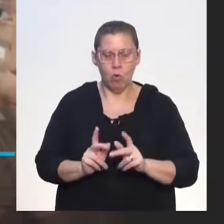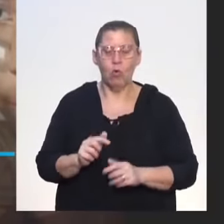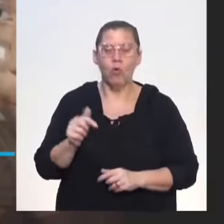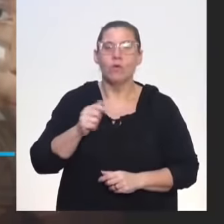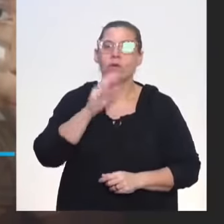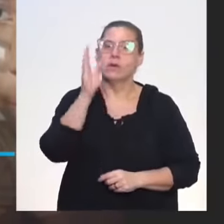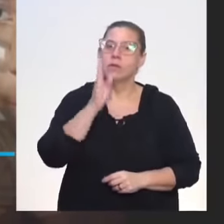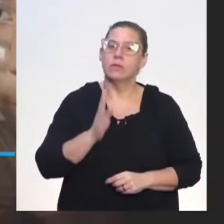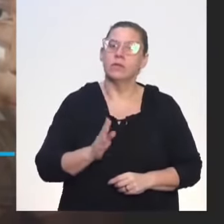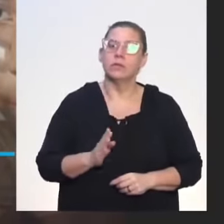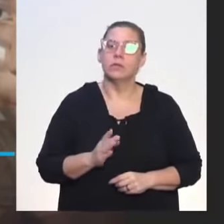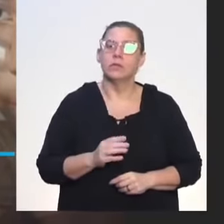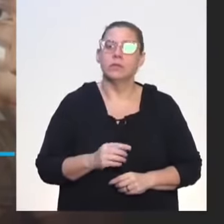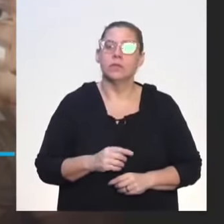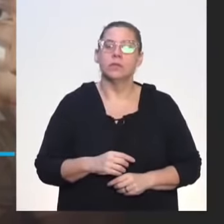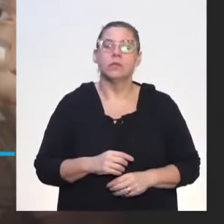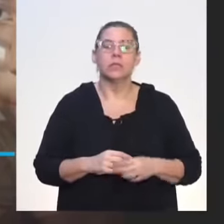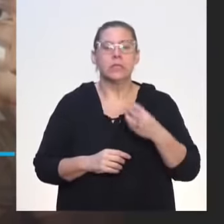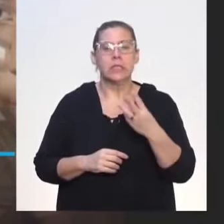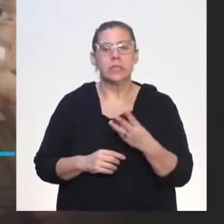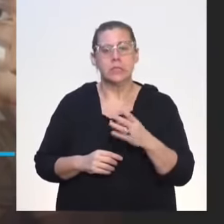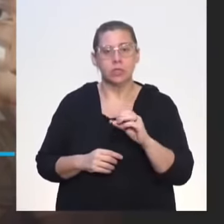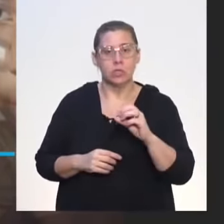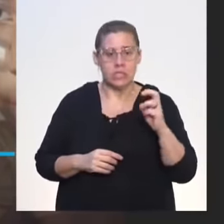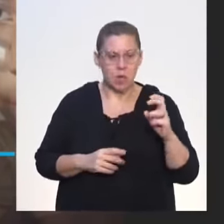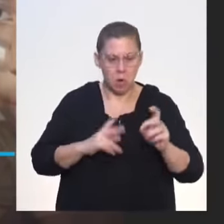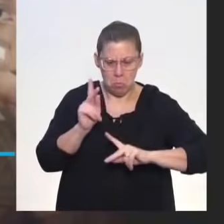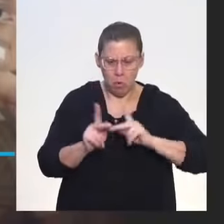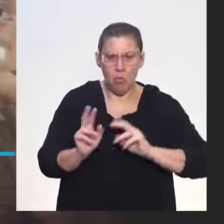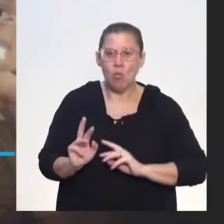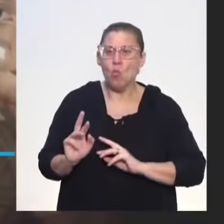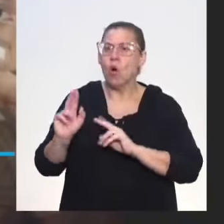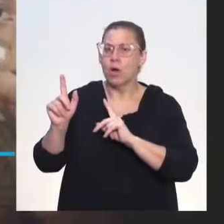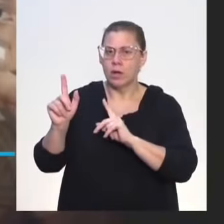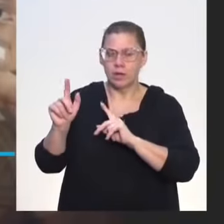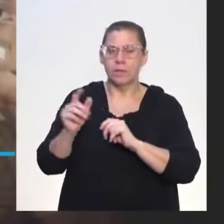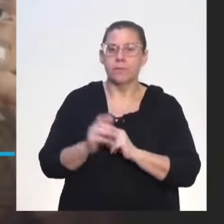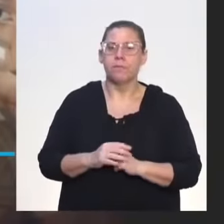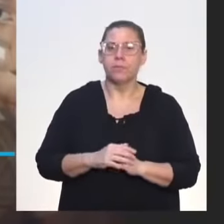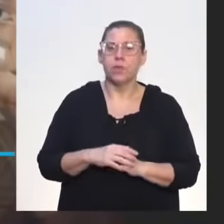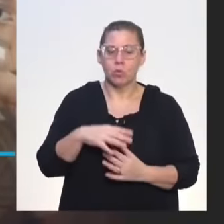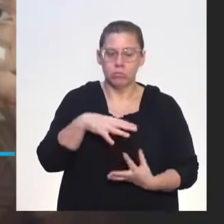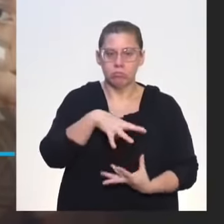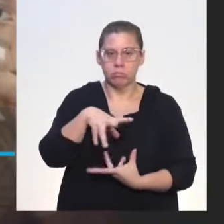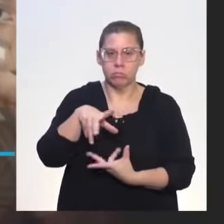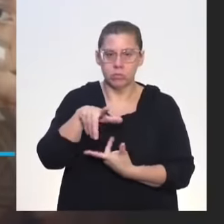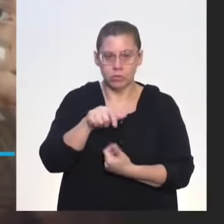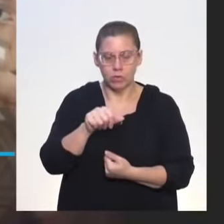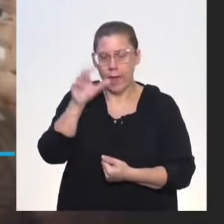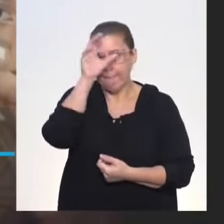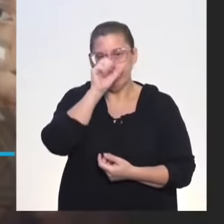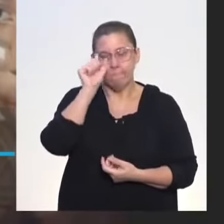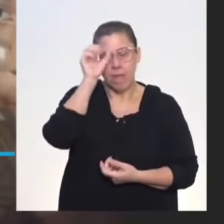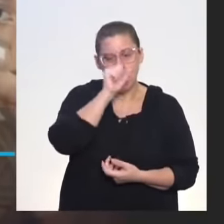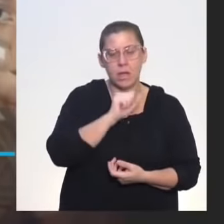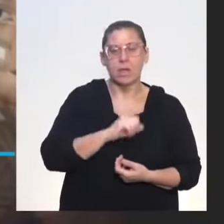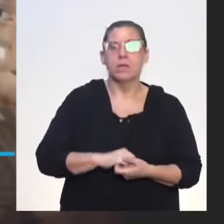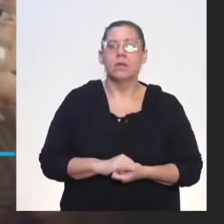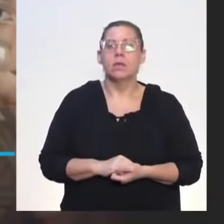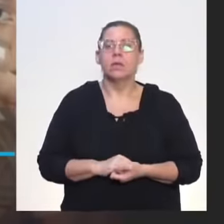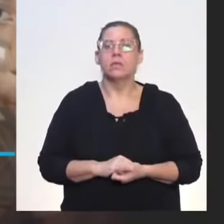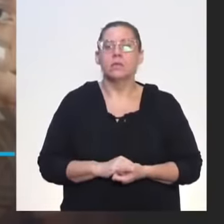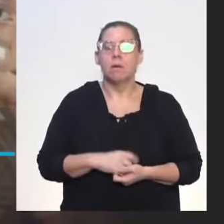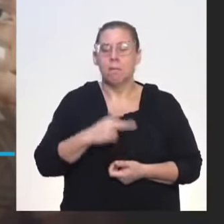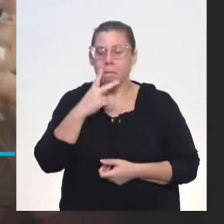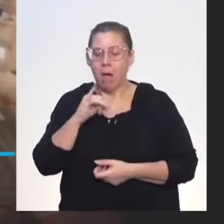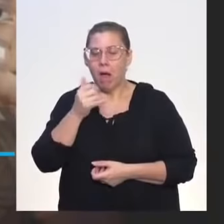são 305 povos diferentes, no povo Munduruku a gente aprende assim que os